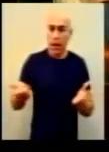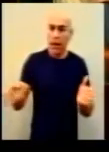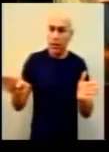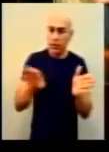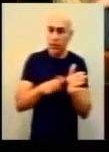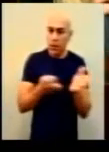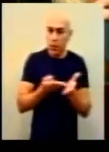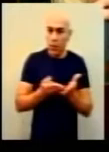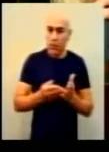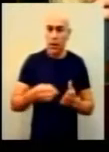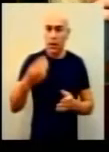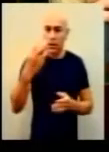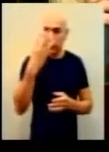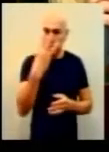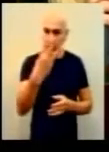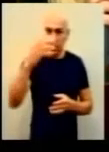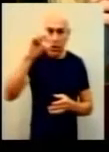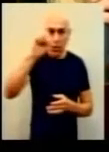temos